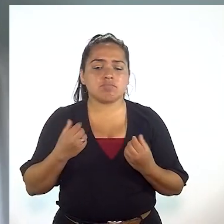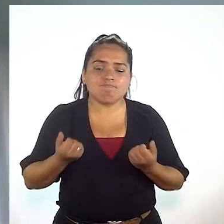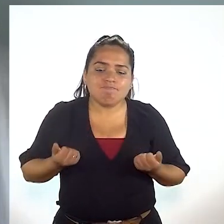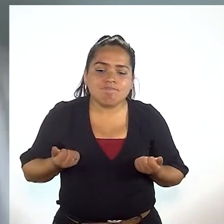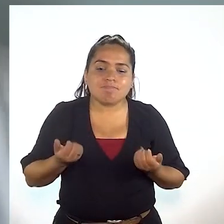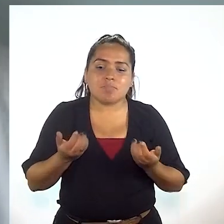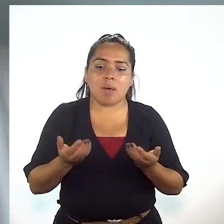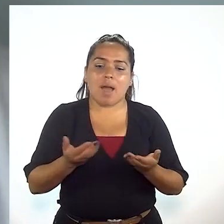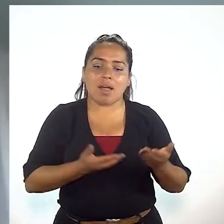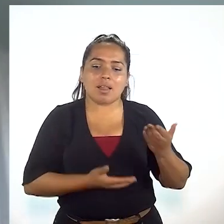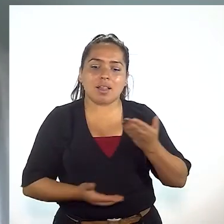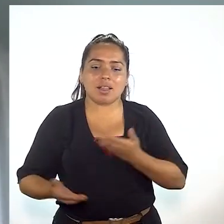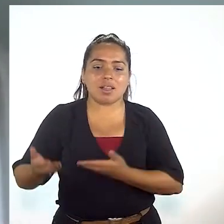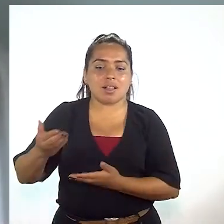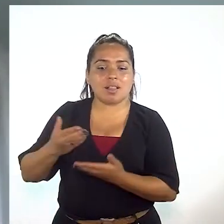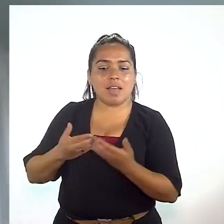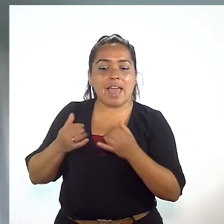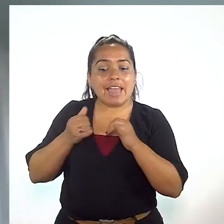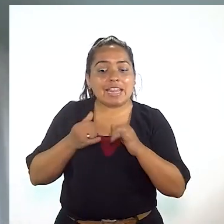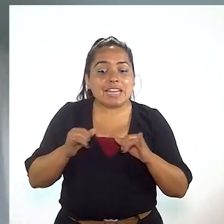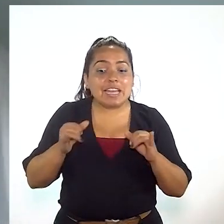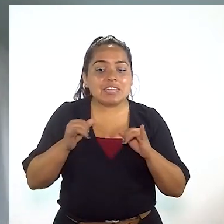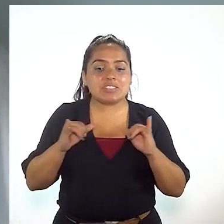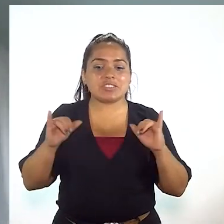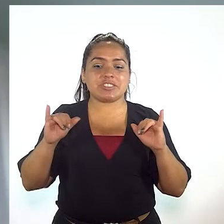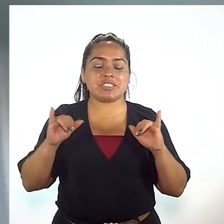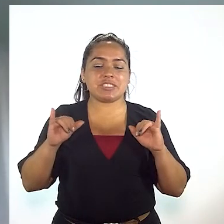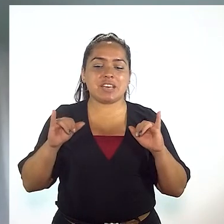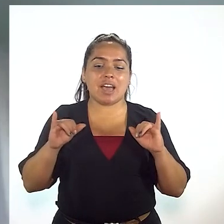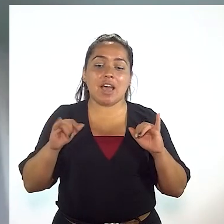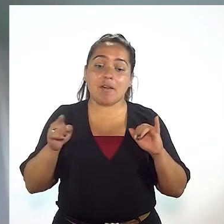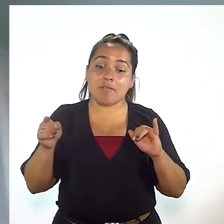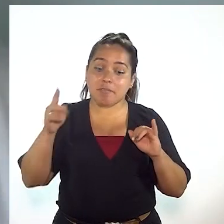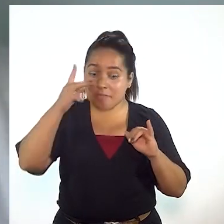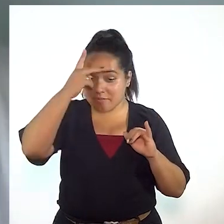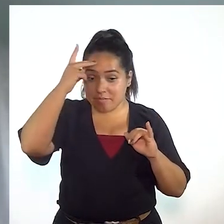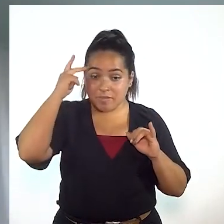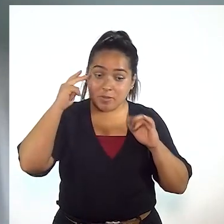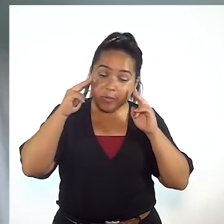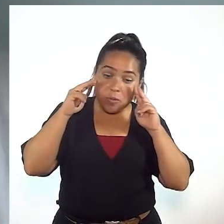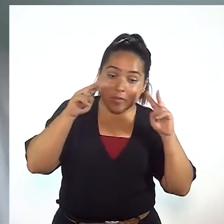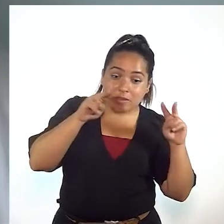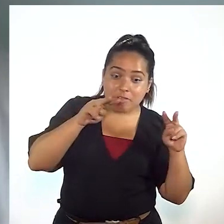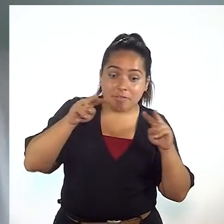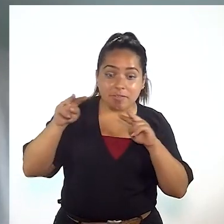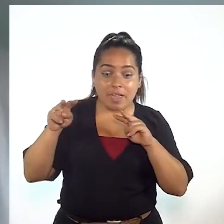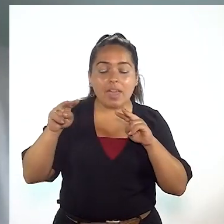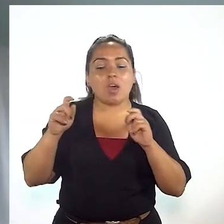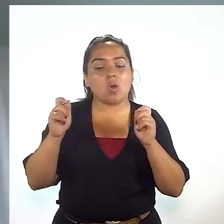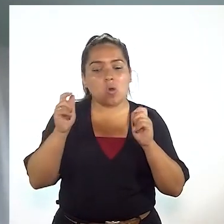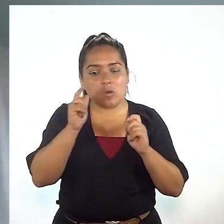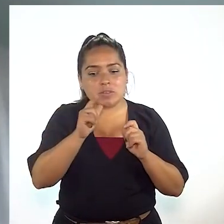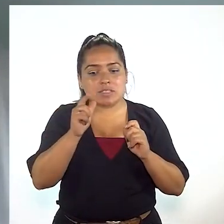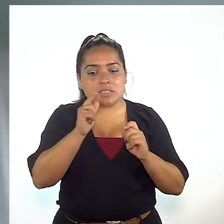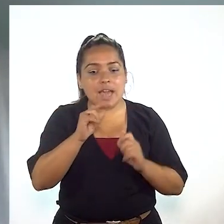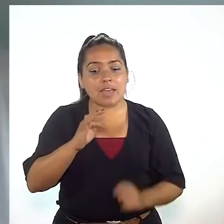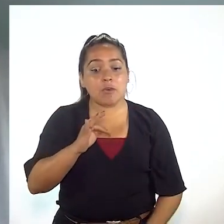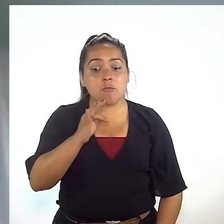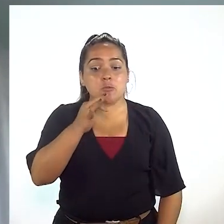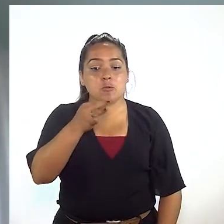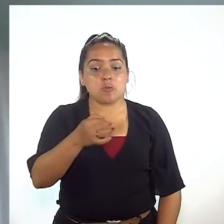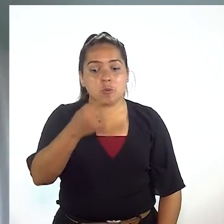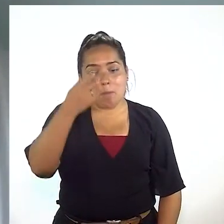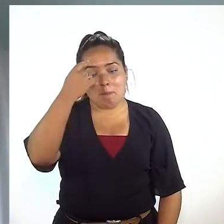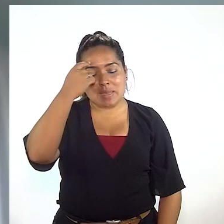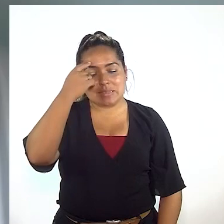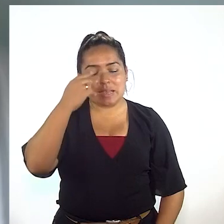da fala de vocês, o quanto vocês trazem de força, energia, inspiração para quem está em volta olhar o